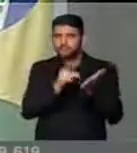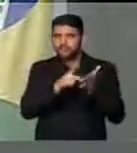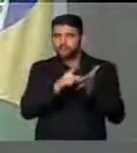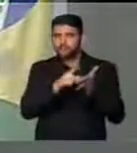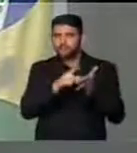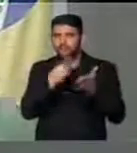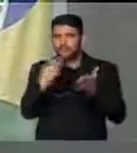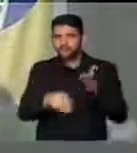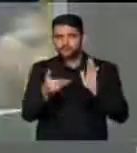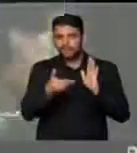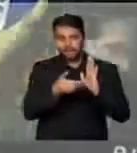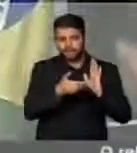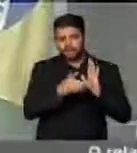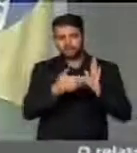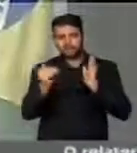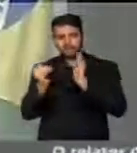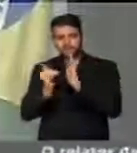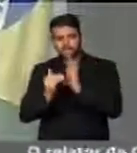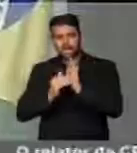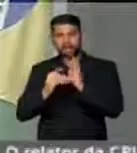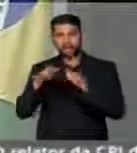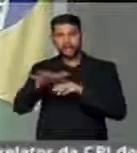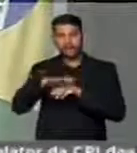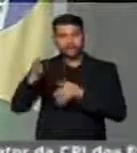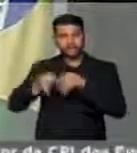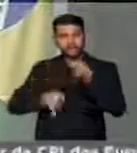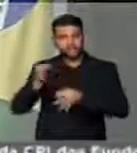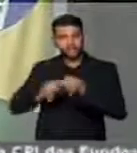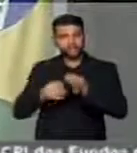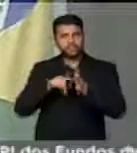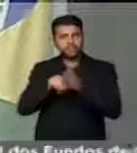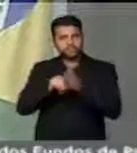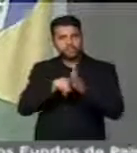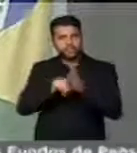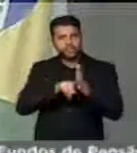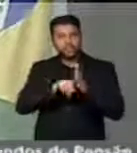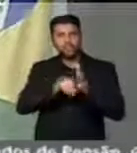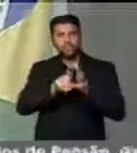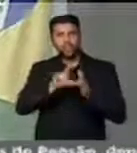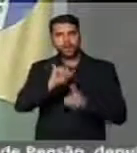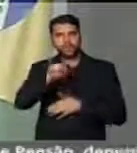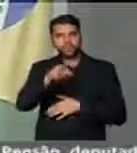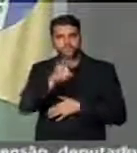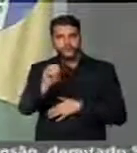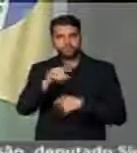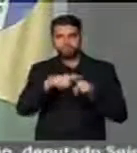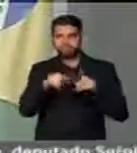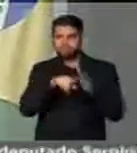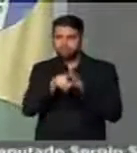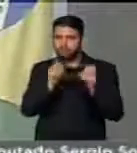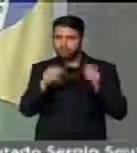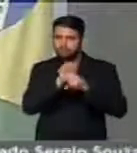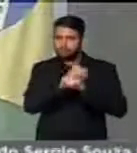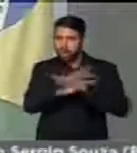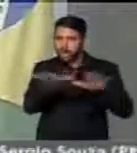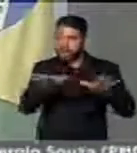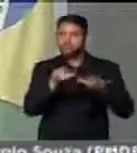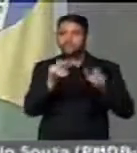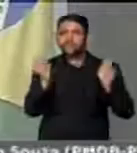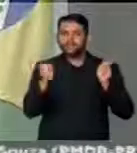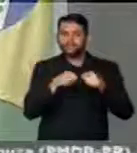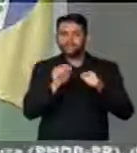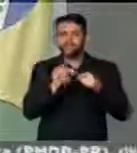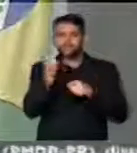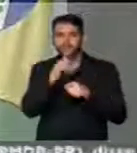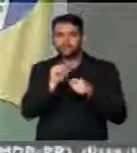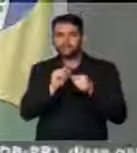no parlamento, no âmbito da justiça, nas investigações da Lava Jato, porque só assim nós poderemos